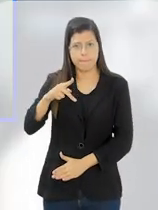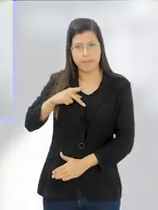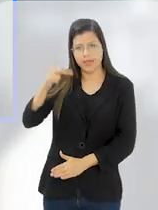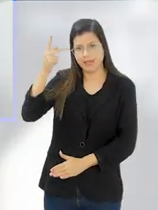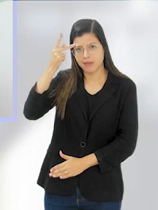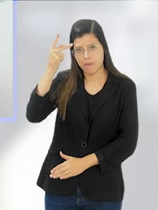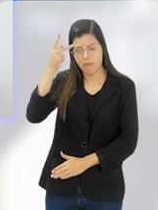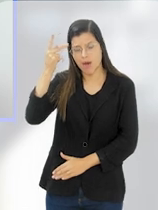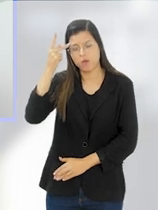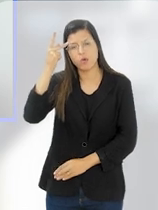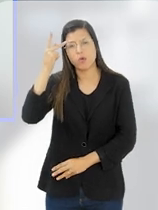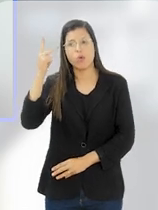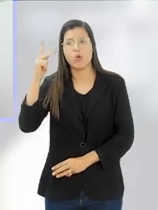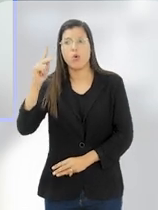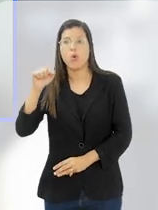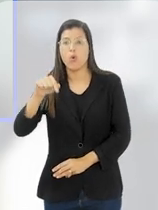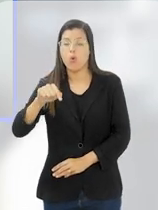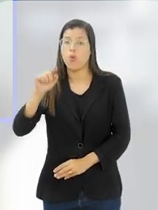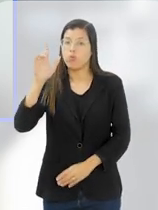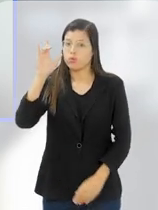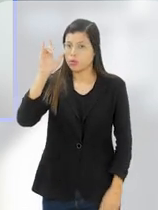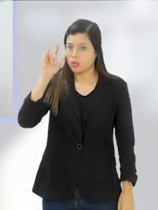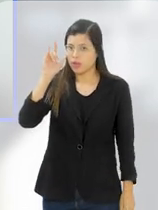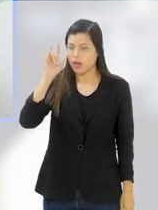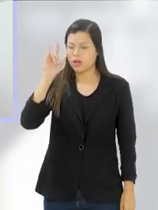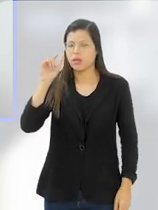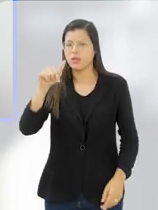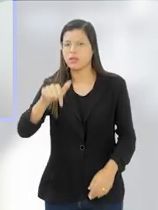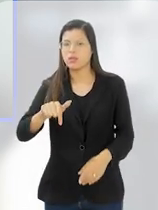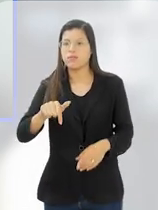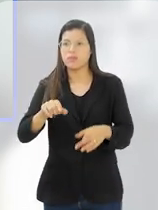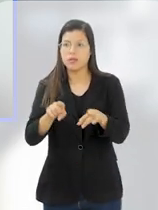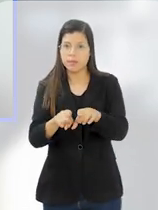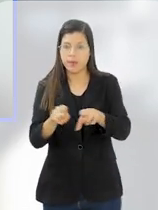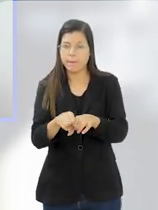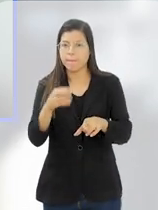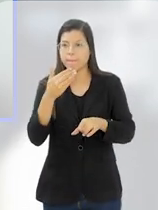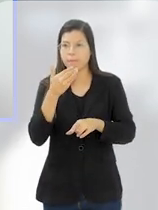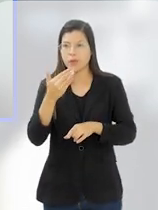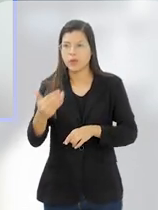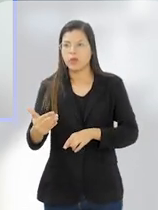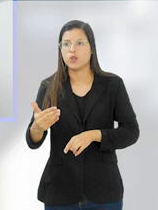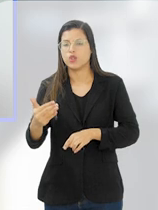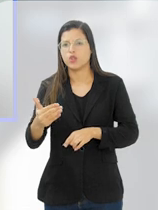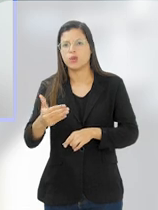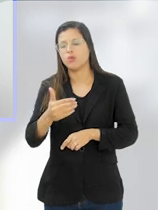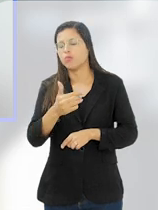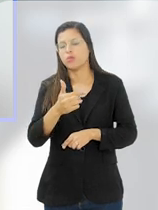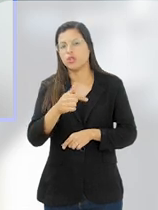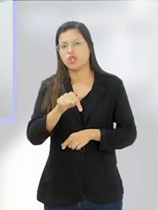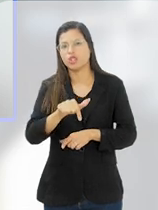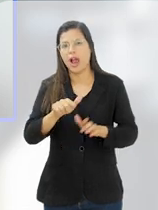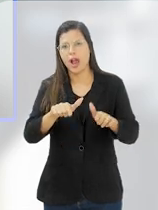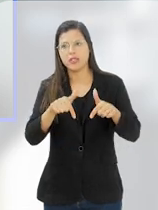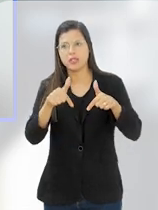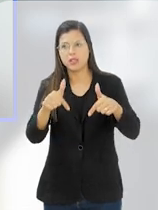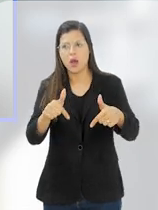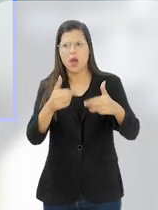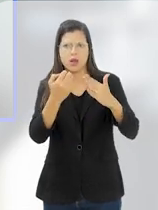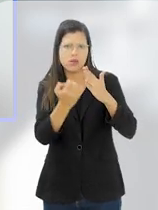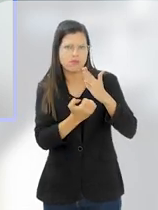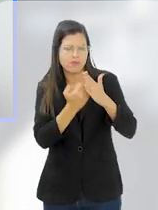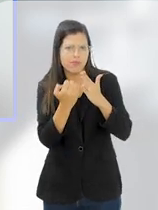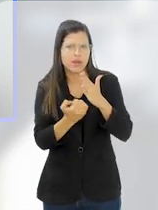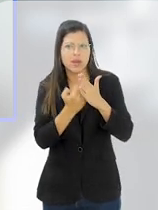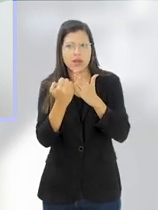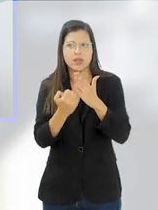primeiramente, e principalmente o Instagram. Né? Também pedimos medidas cabíveis, obviamente, em relação às empresas